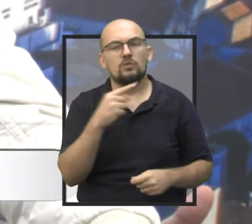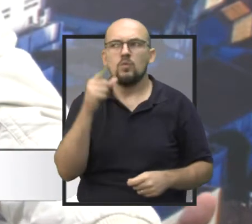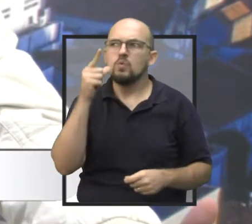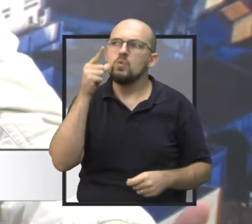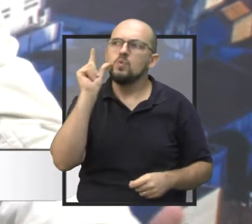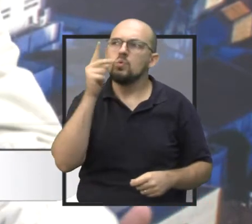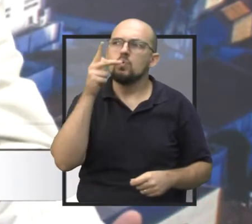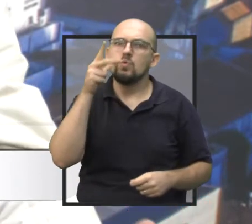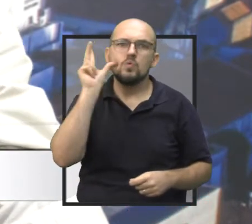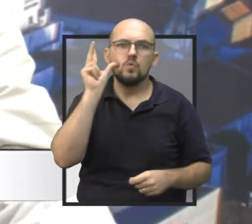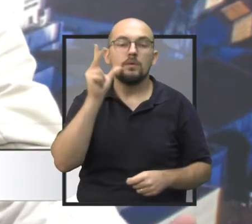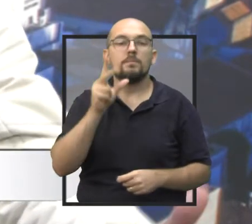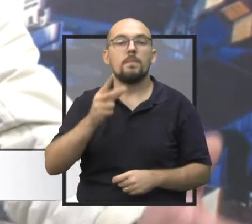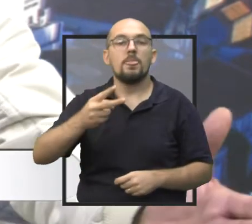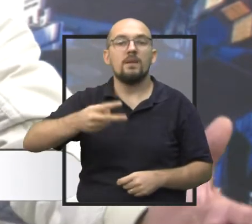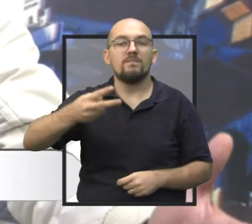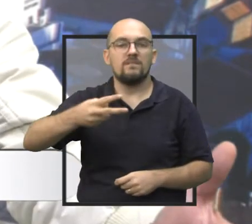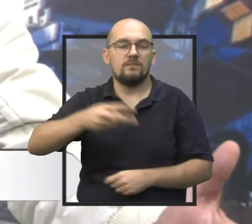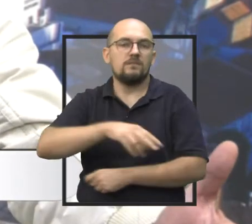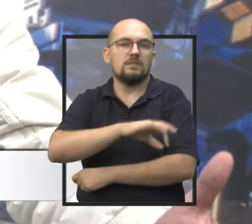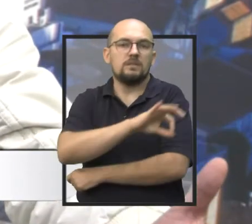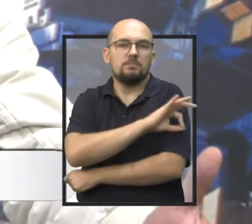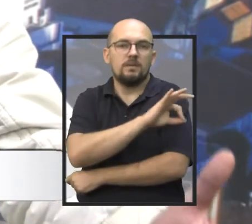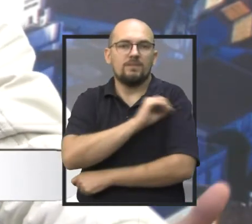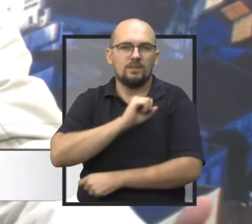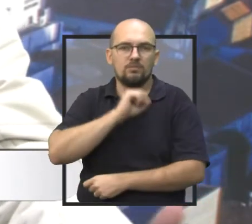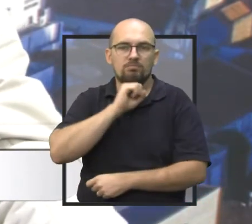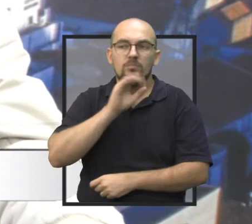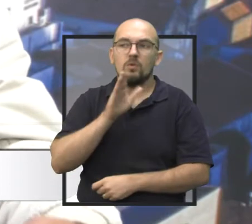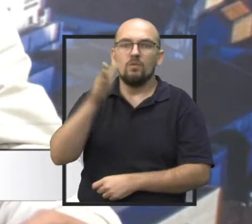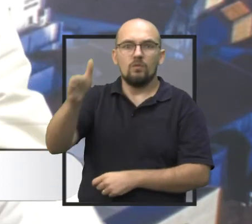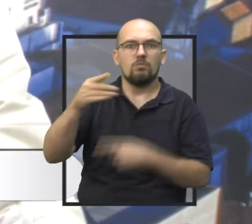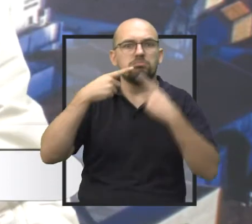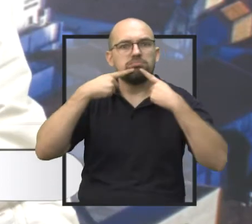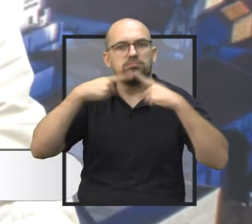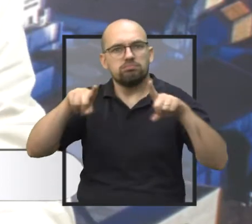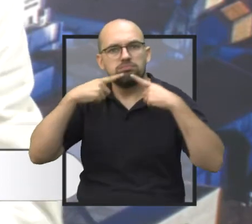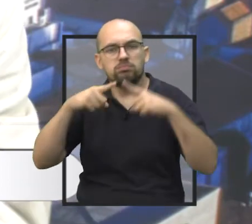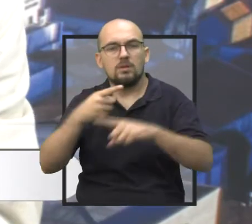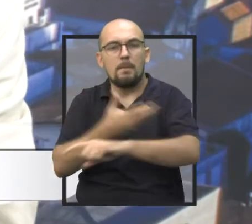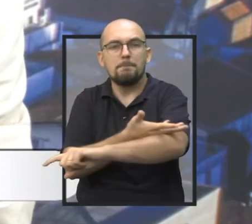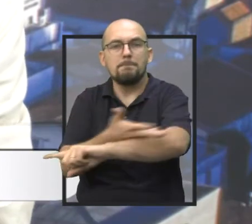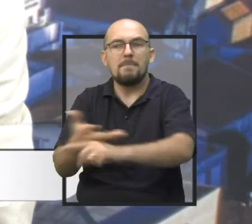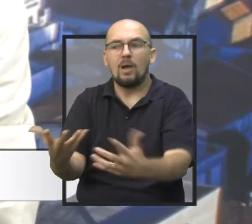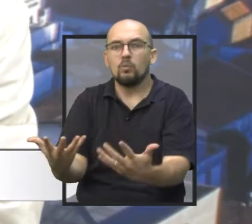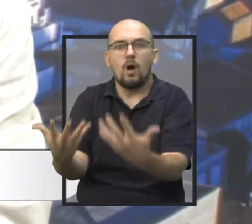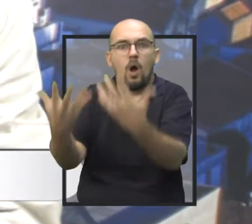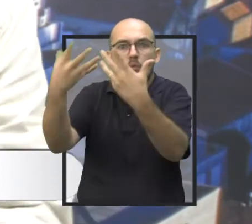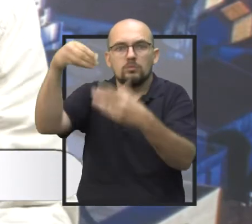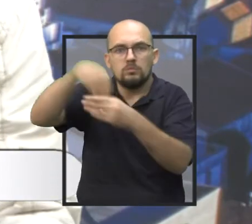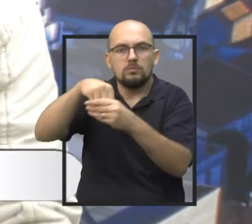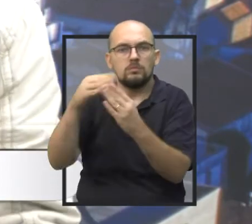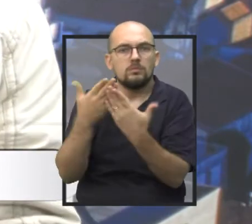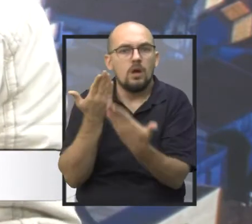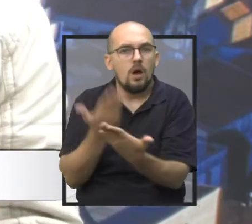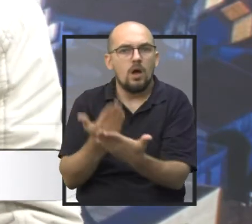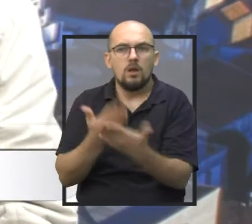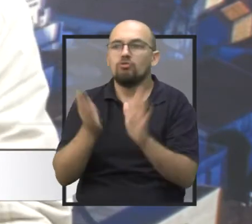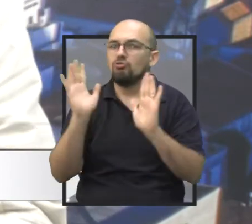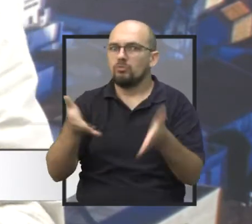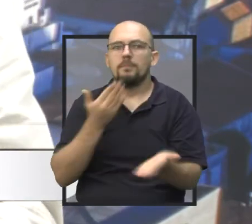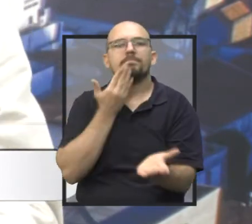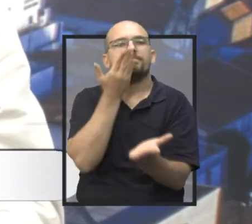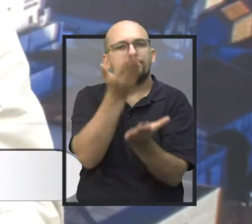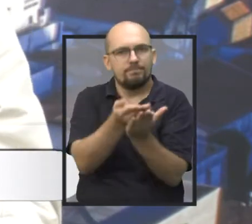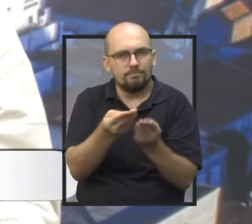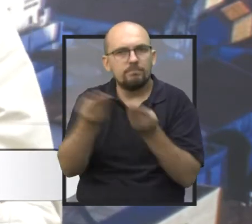Ontem, se não me engano, o vice-prefeito esteve lá reclamando do mato alto na escola, que a gente vem pedindo, até o vereador fez requerimento pela Câmara, eu fiz pedido